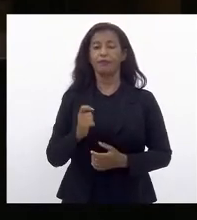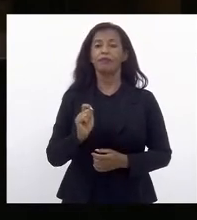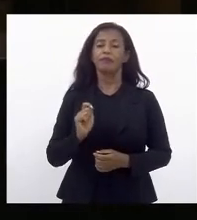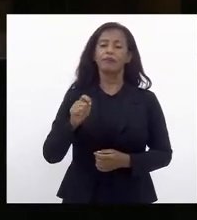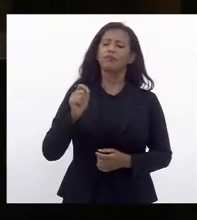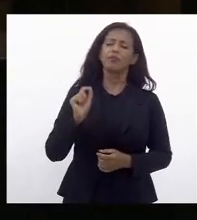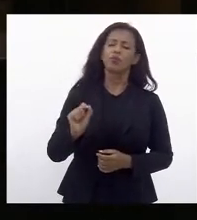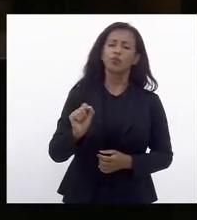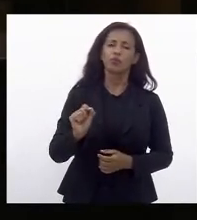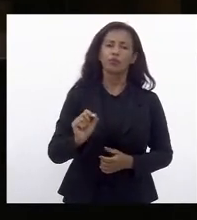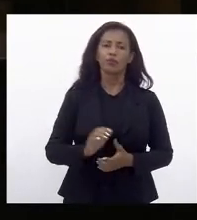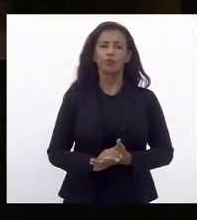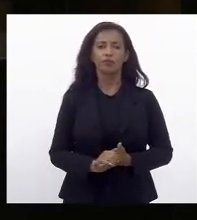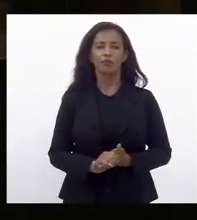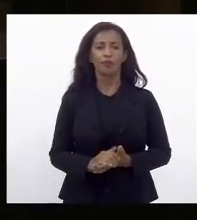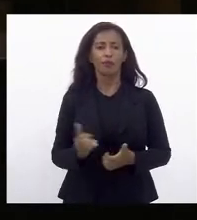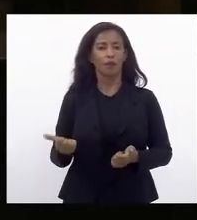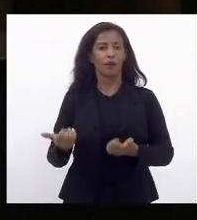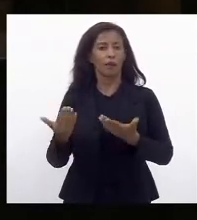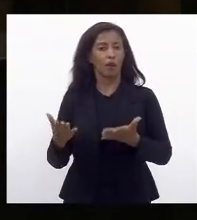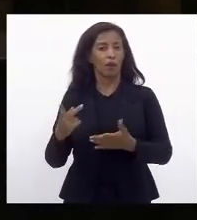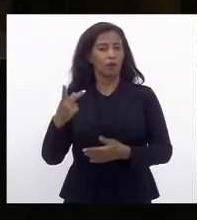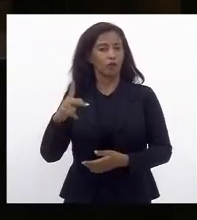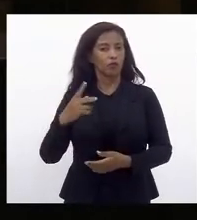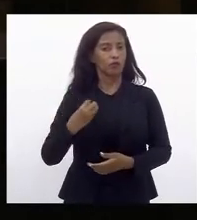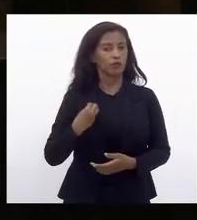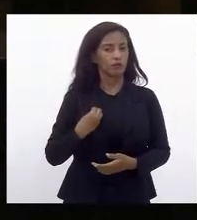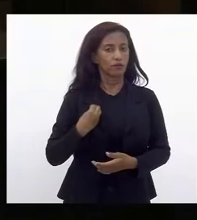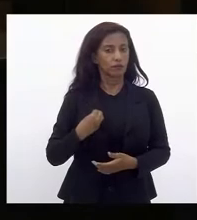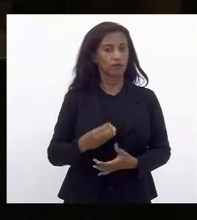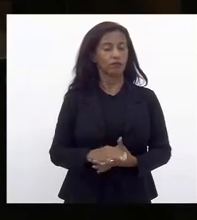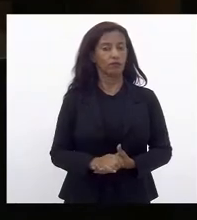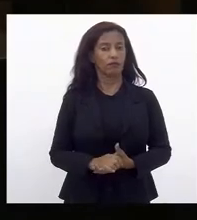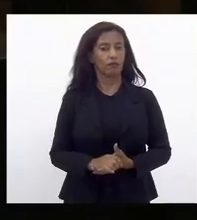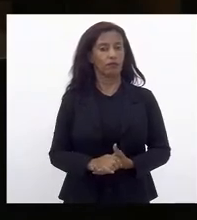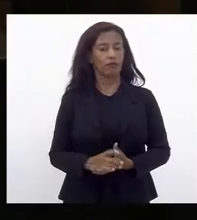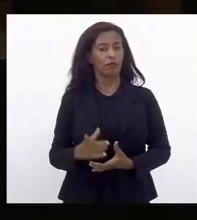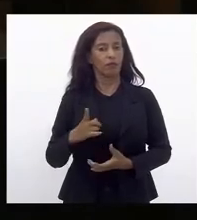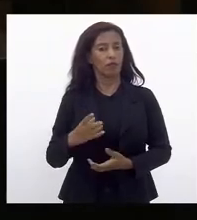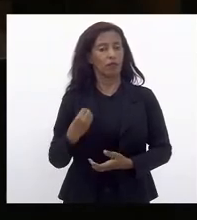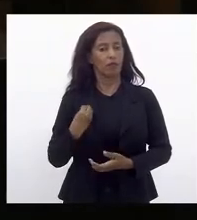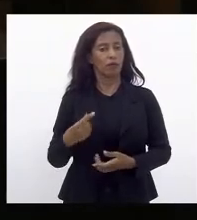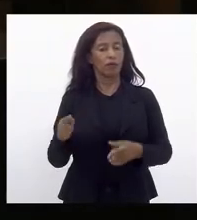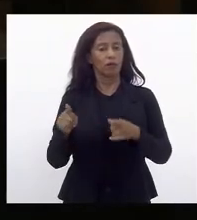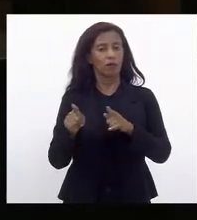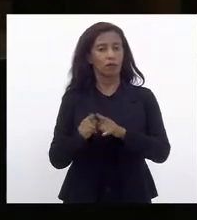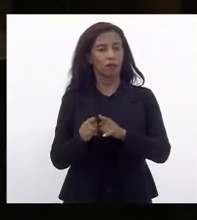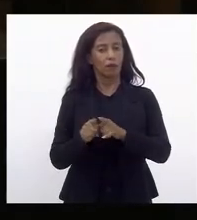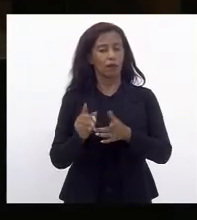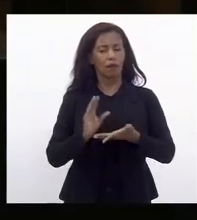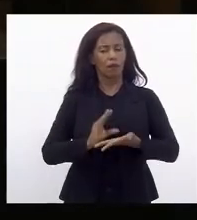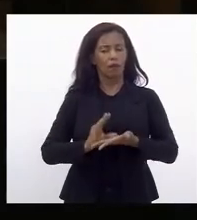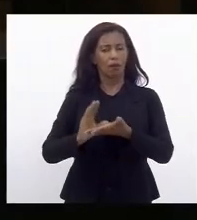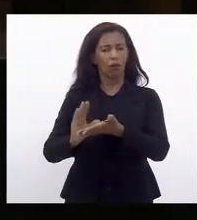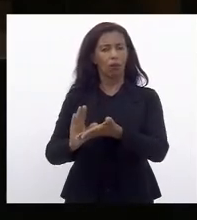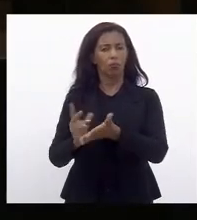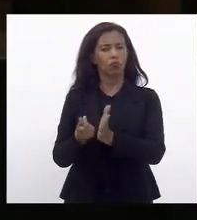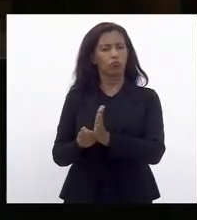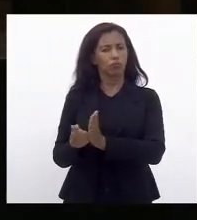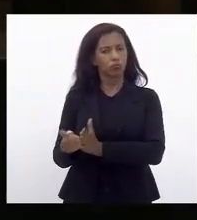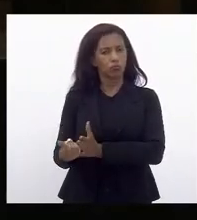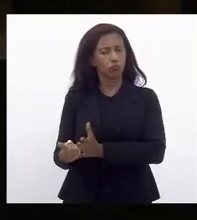significa, para sua existência, existir também recursos